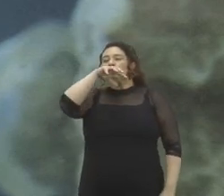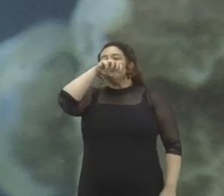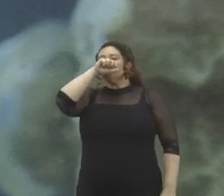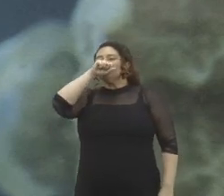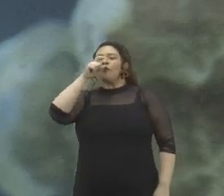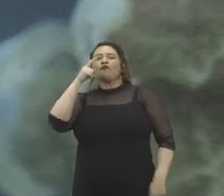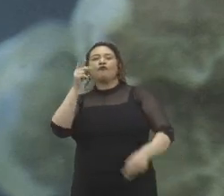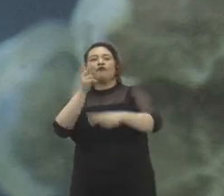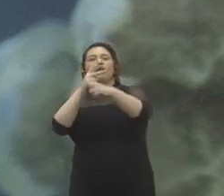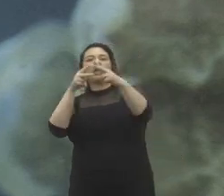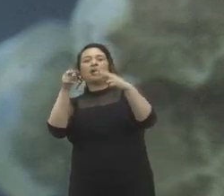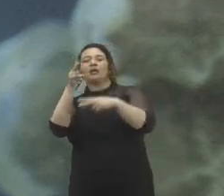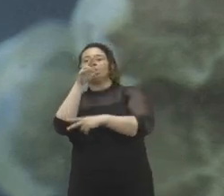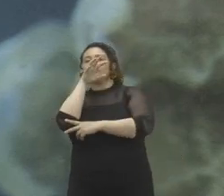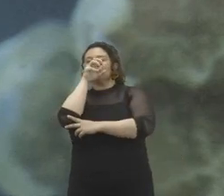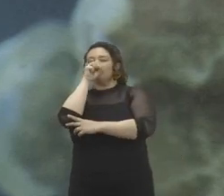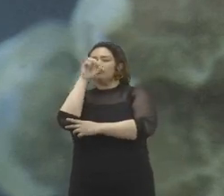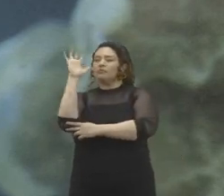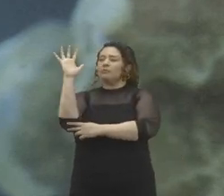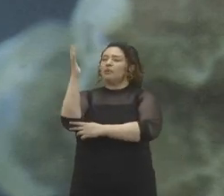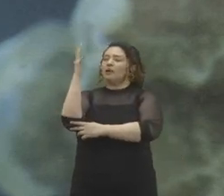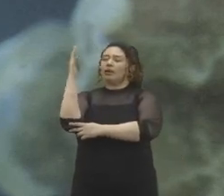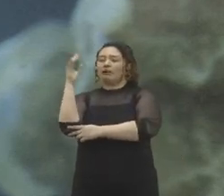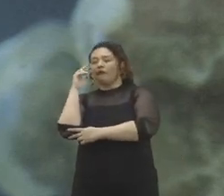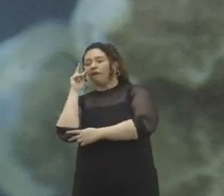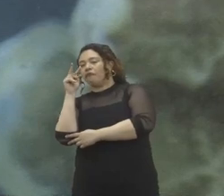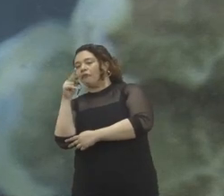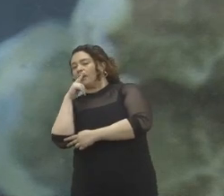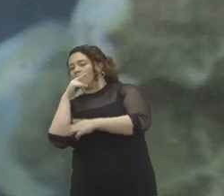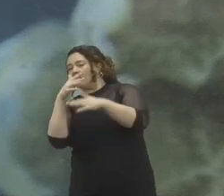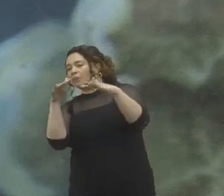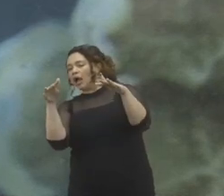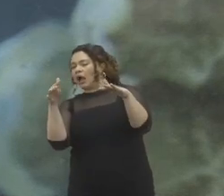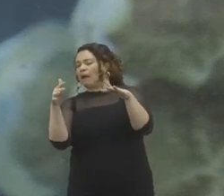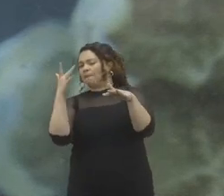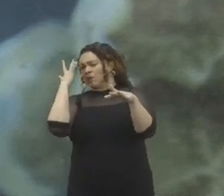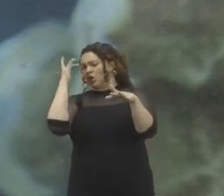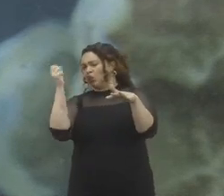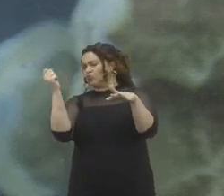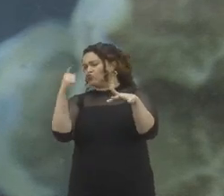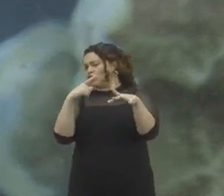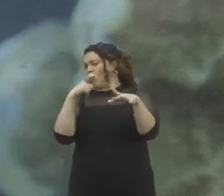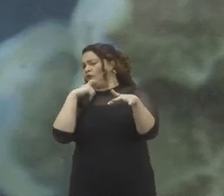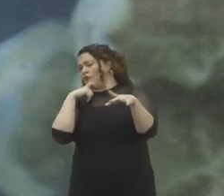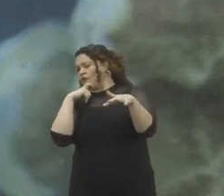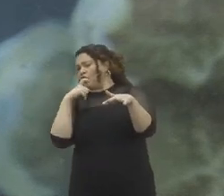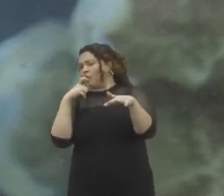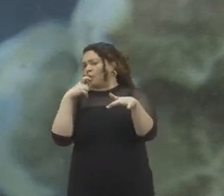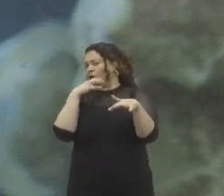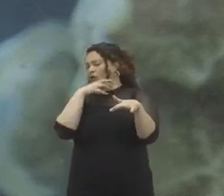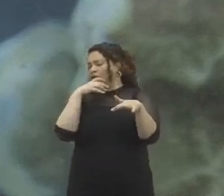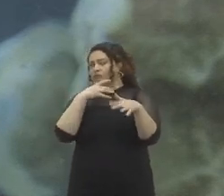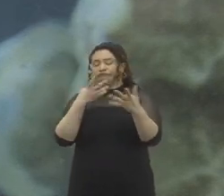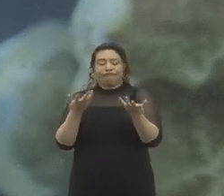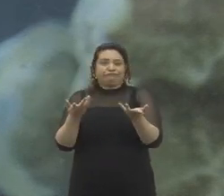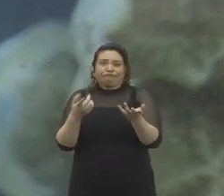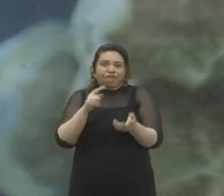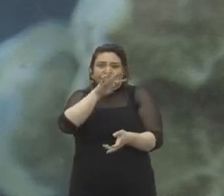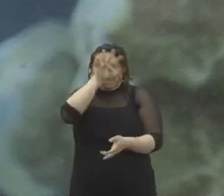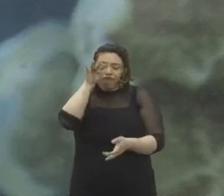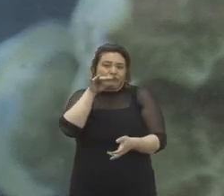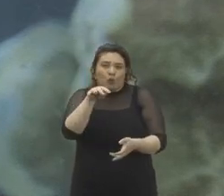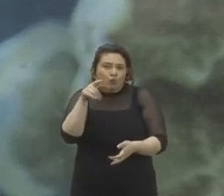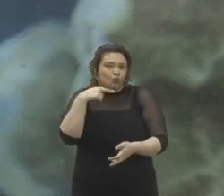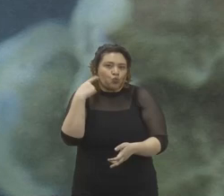pelo vento pela árvore pela pelo mar amanhã vai tá sol vai tá frio vai tá quente é tudo se tornou imprevisível